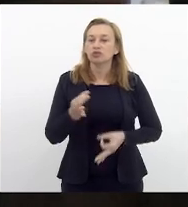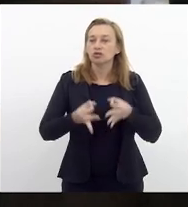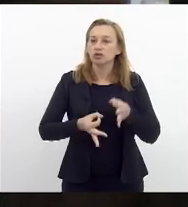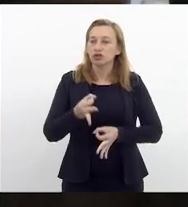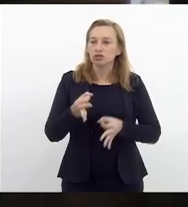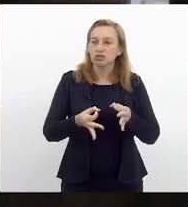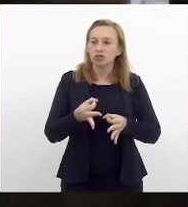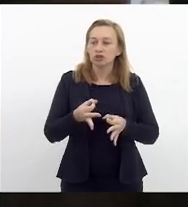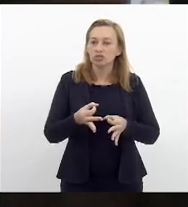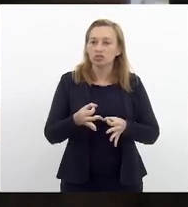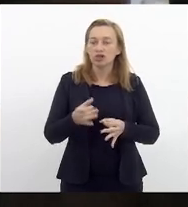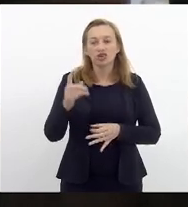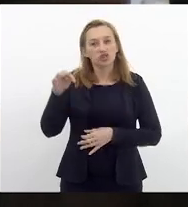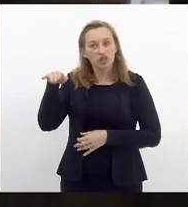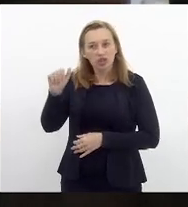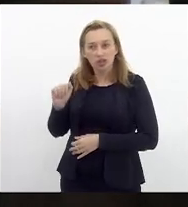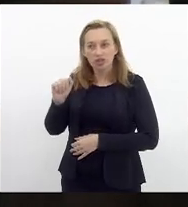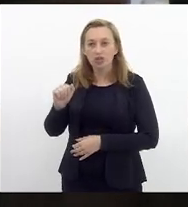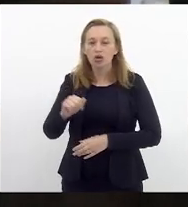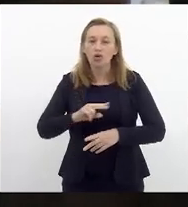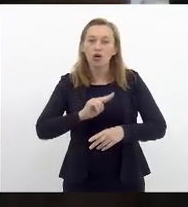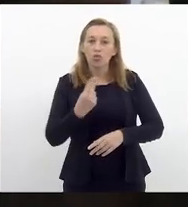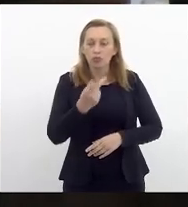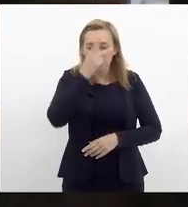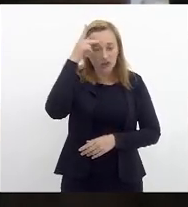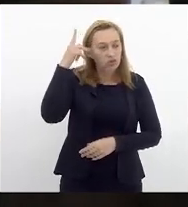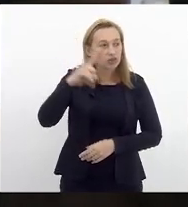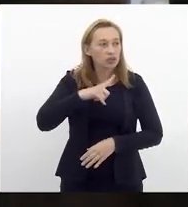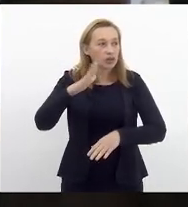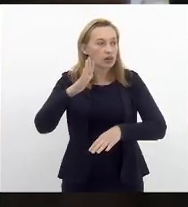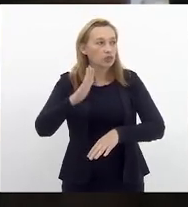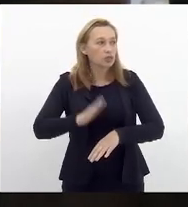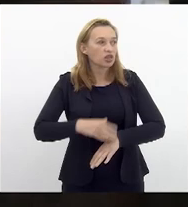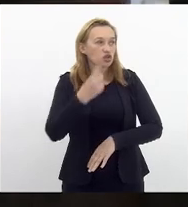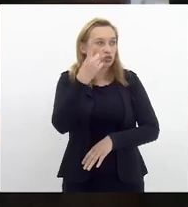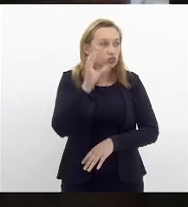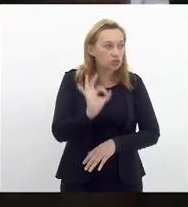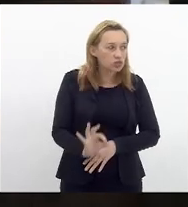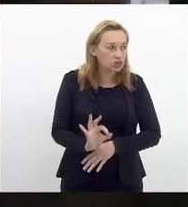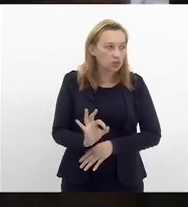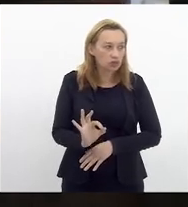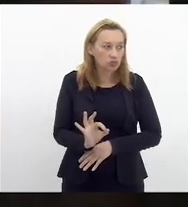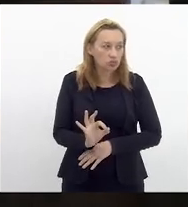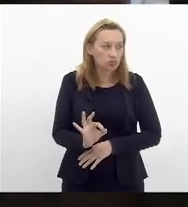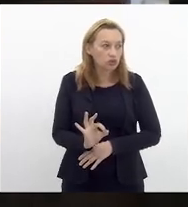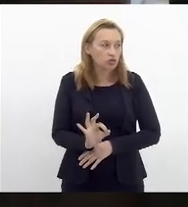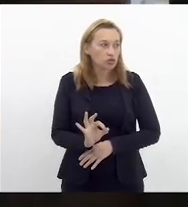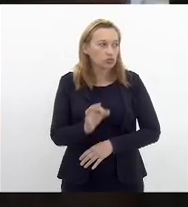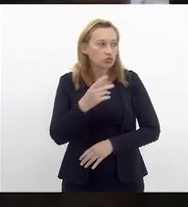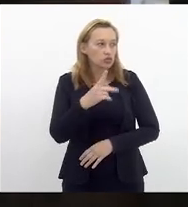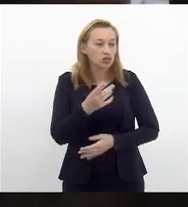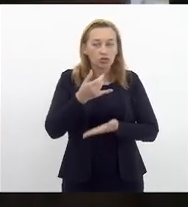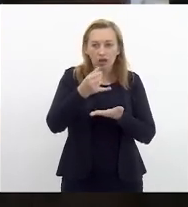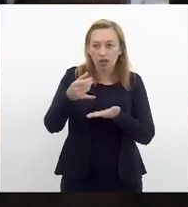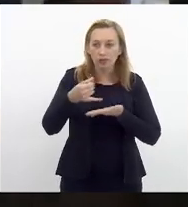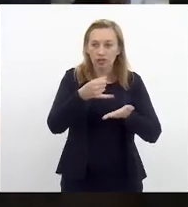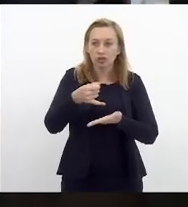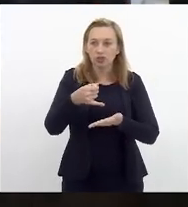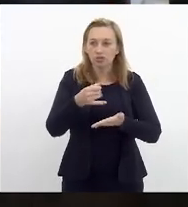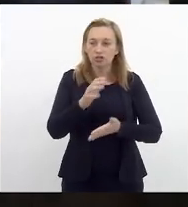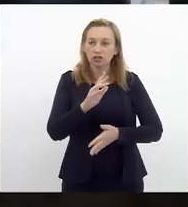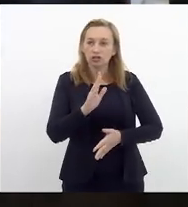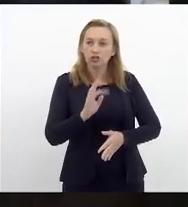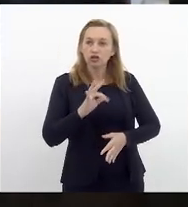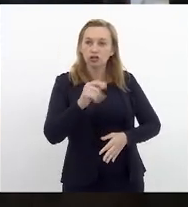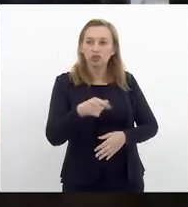jurisdição da Agenersa, ou com pessoas que tenham mais de 1% do seu capital. Diante do exposto, o meu